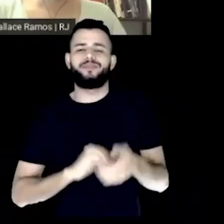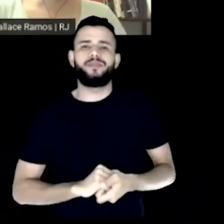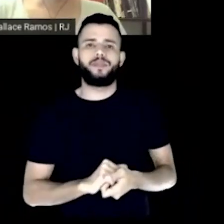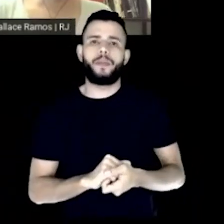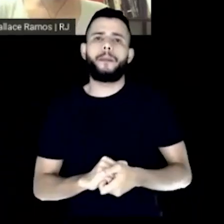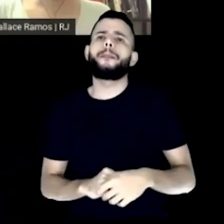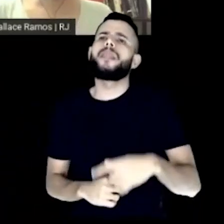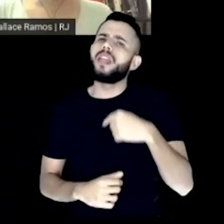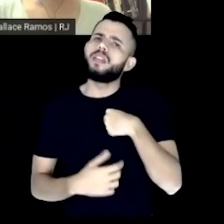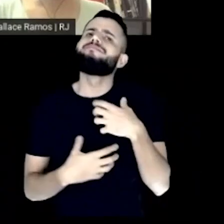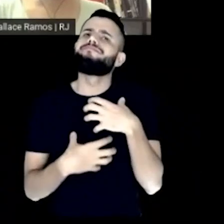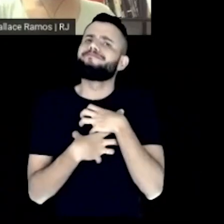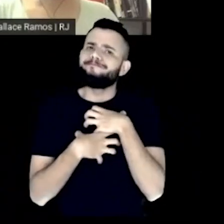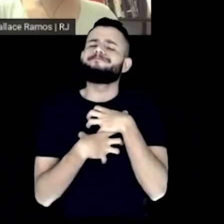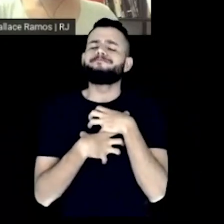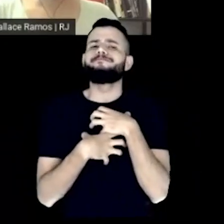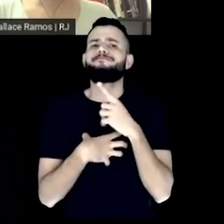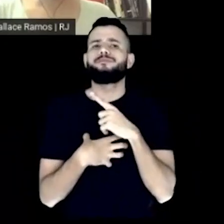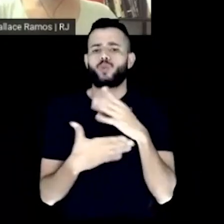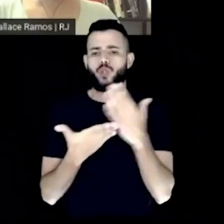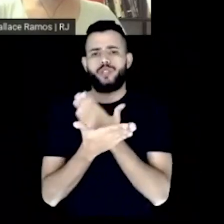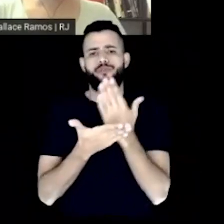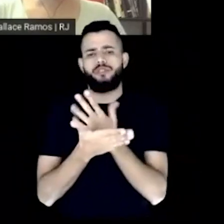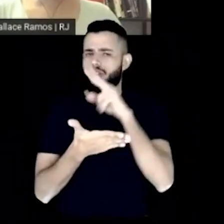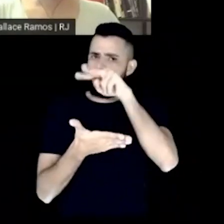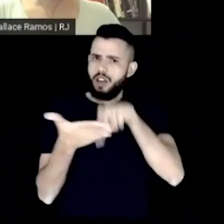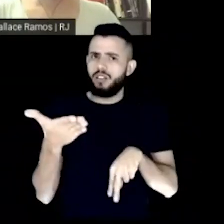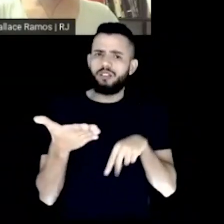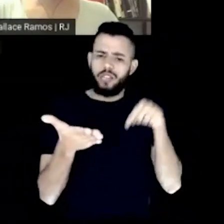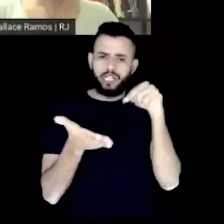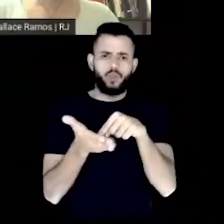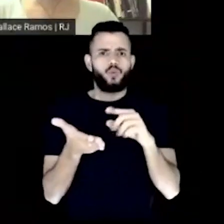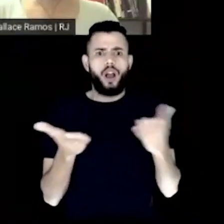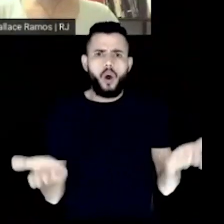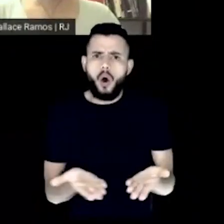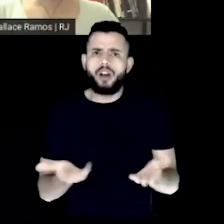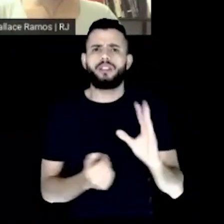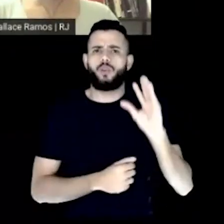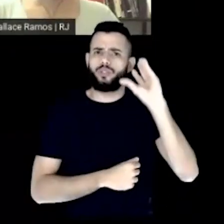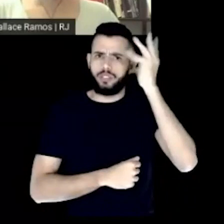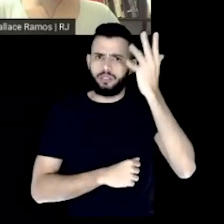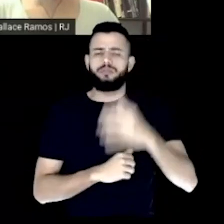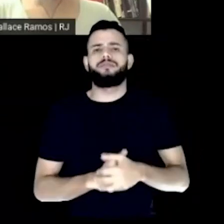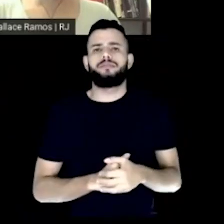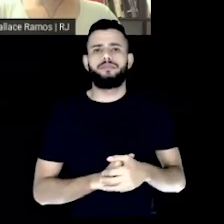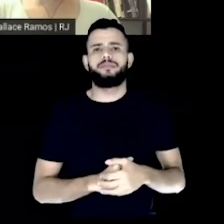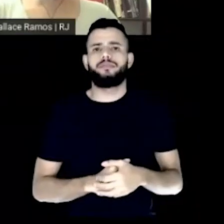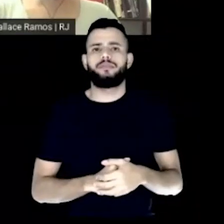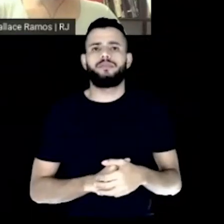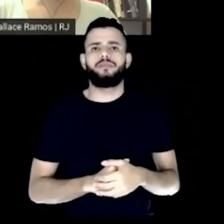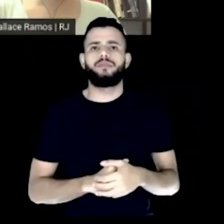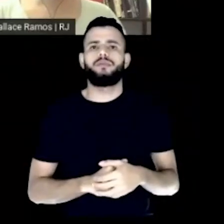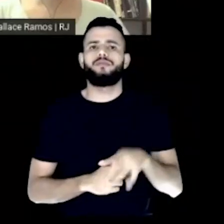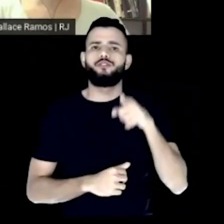frente. É muito estranho. Eu tive essa sensação lendo o livro e você vê, nossa, mas isso está acontecendo agora, né?